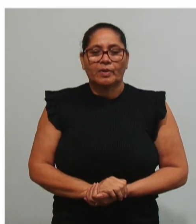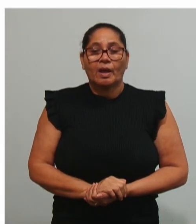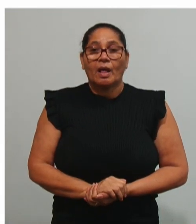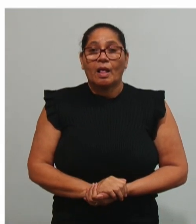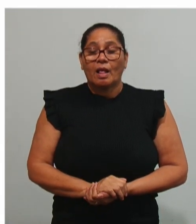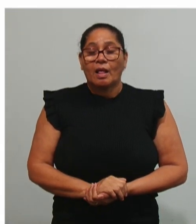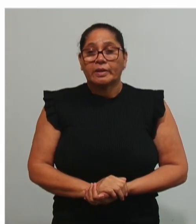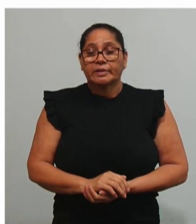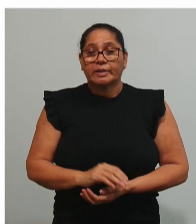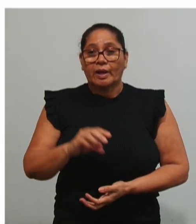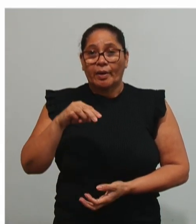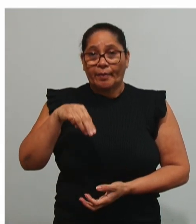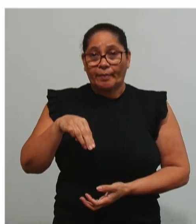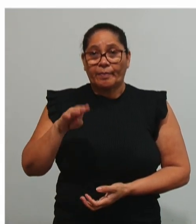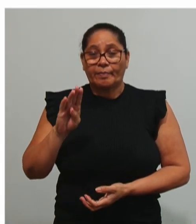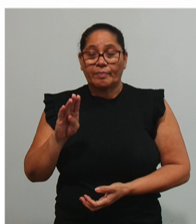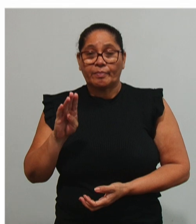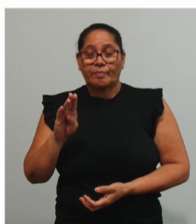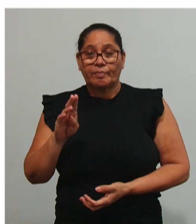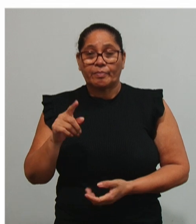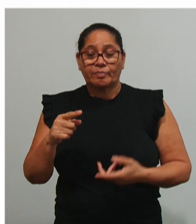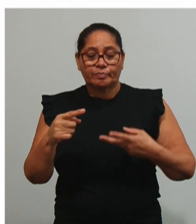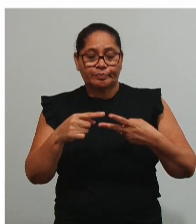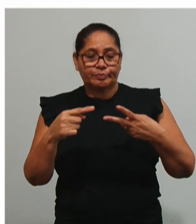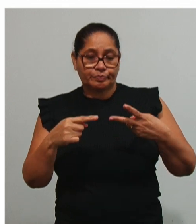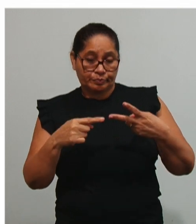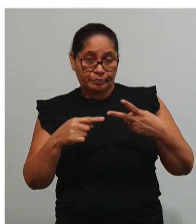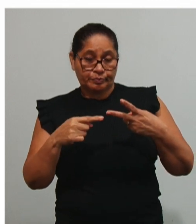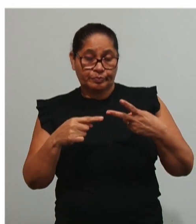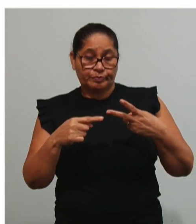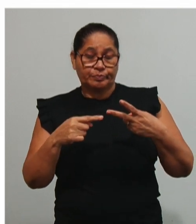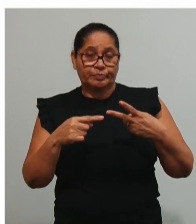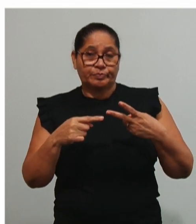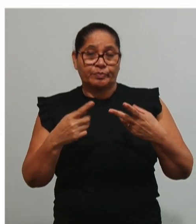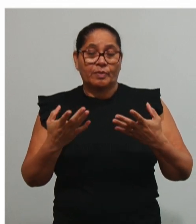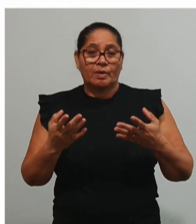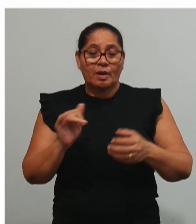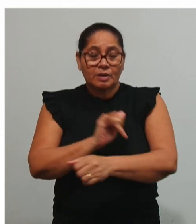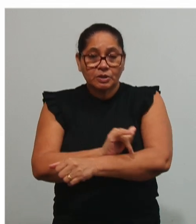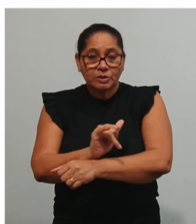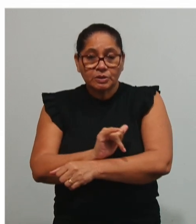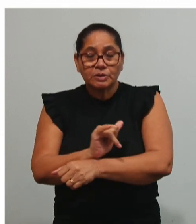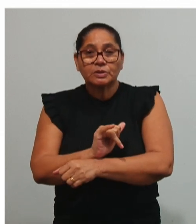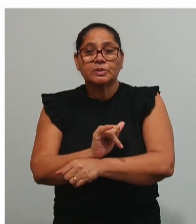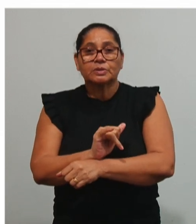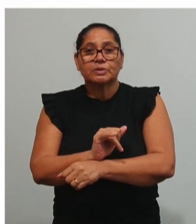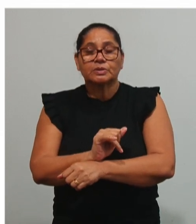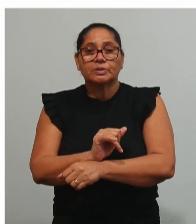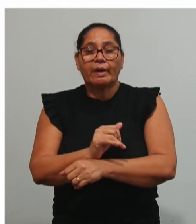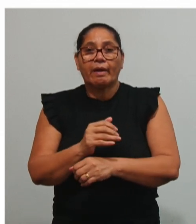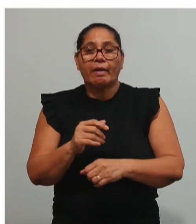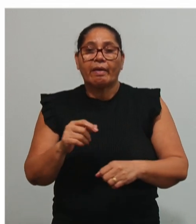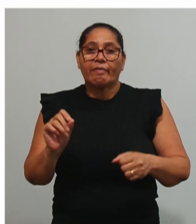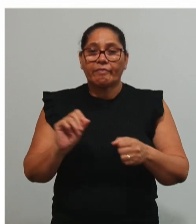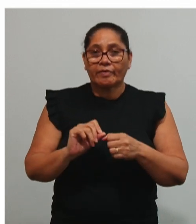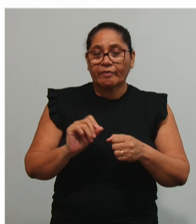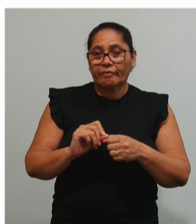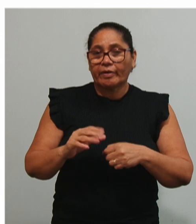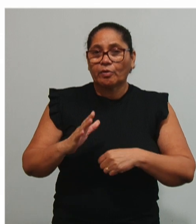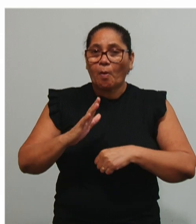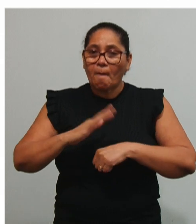autor traz outras duas perspectivas em relação à estratégia. Estratégia é posição